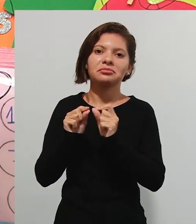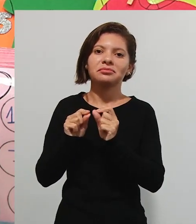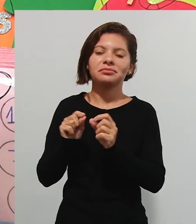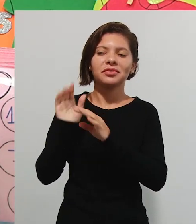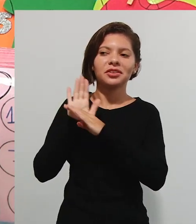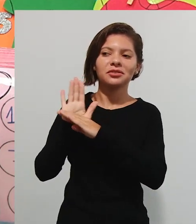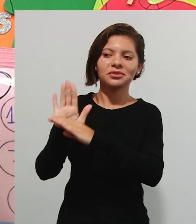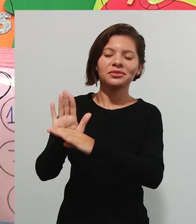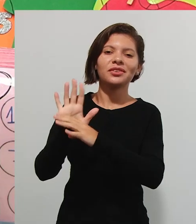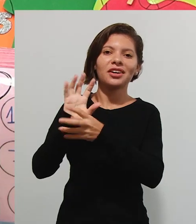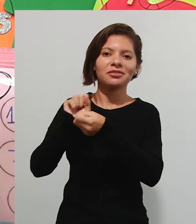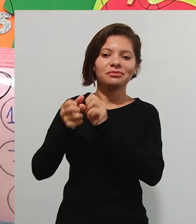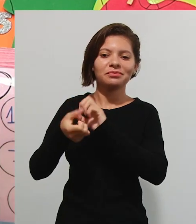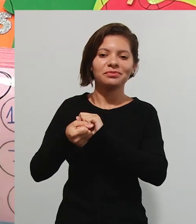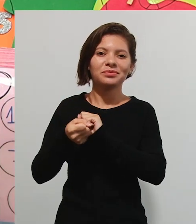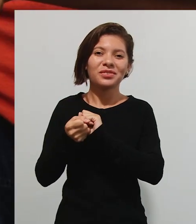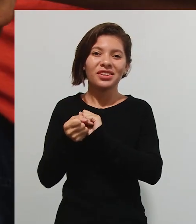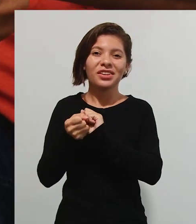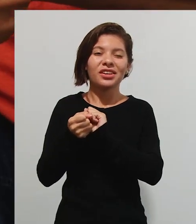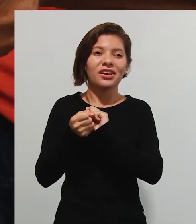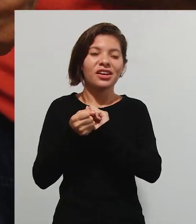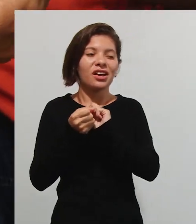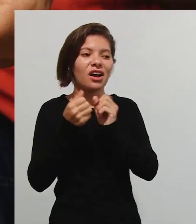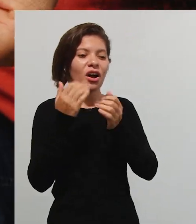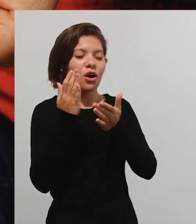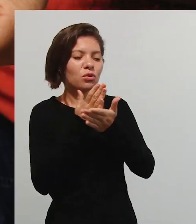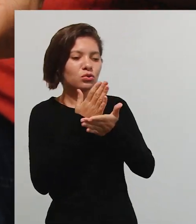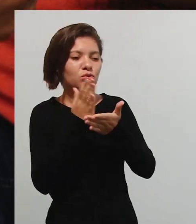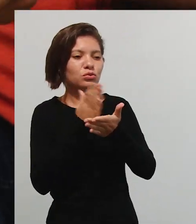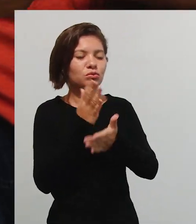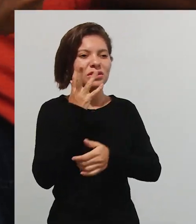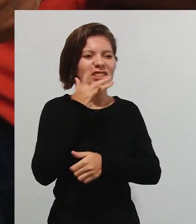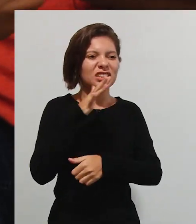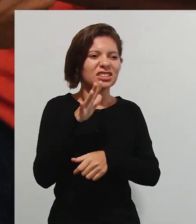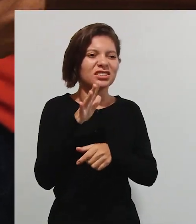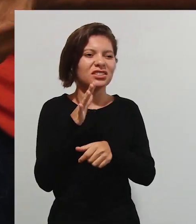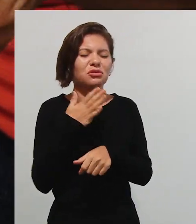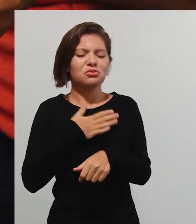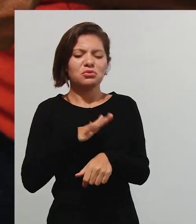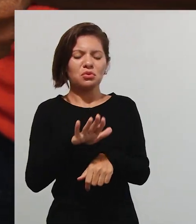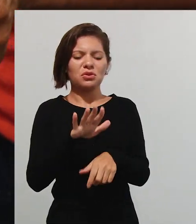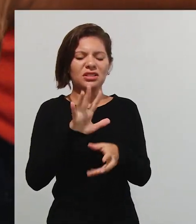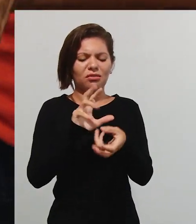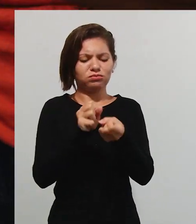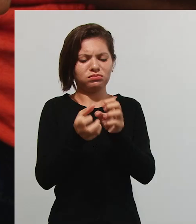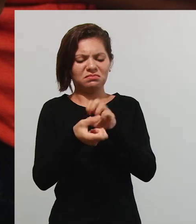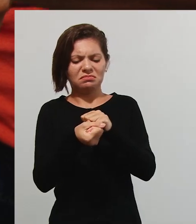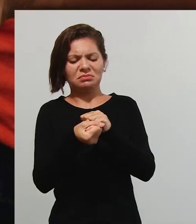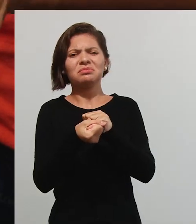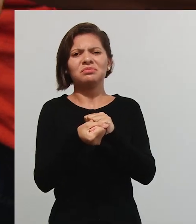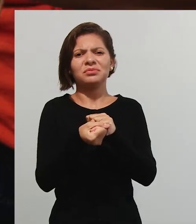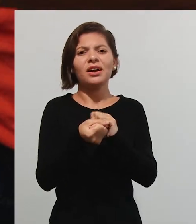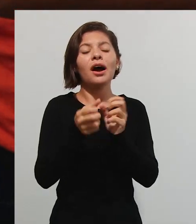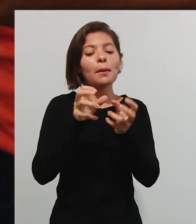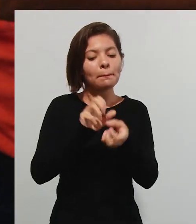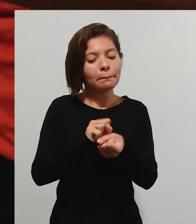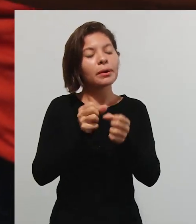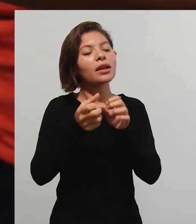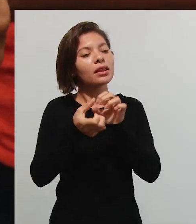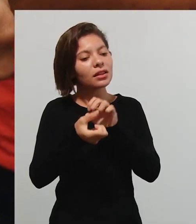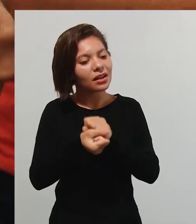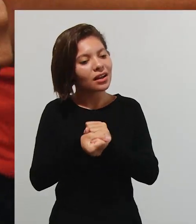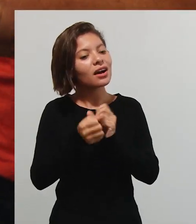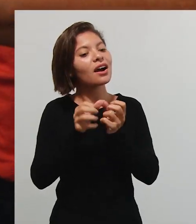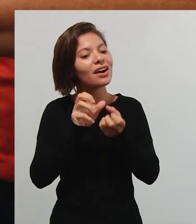com a criança, né? Porque tem crianças que elas não gostam, né, da textura mole, aí você vai trabalhando com ela, vão